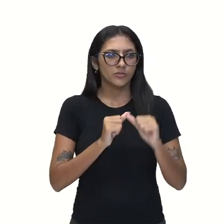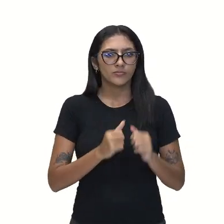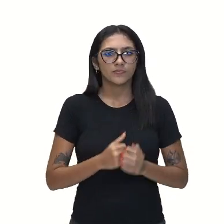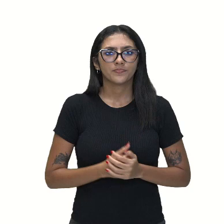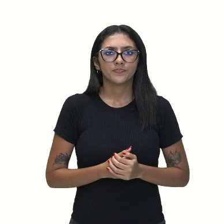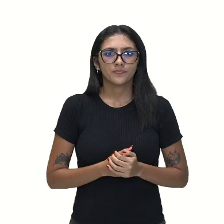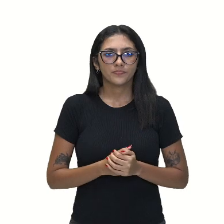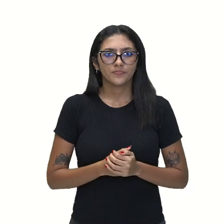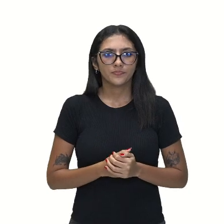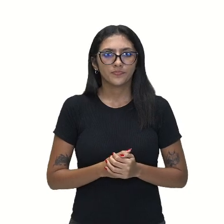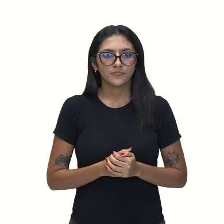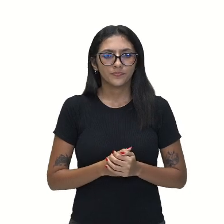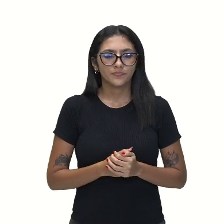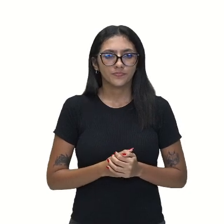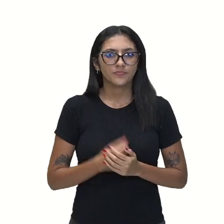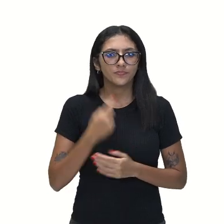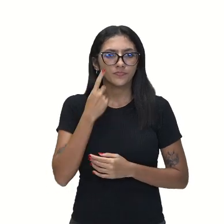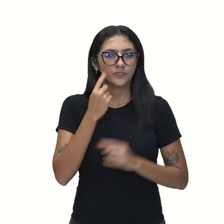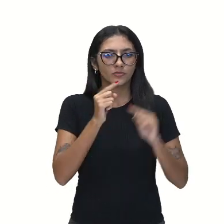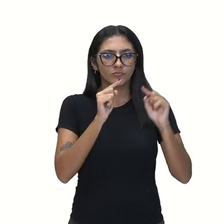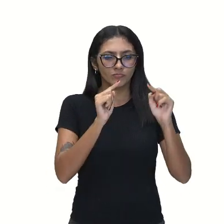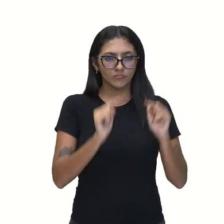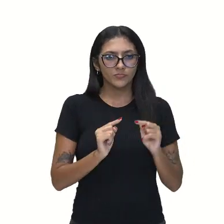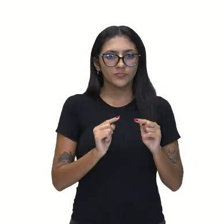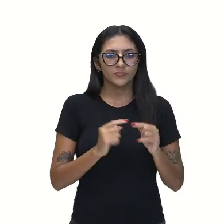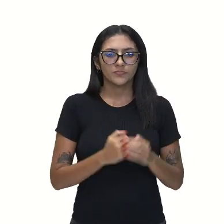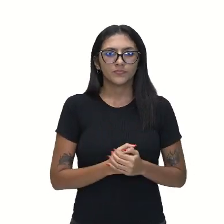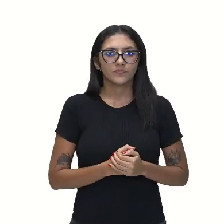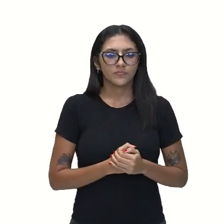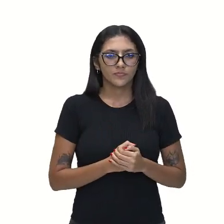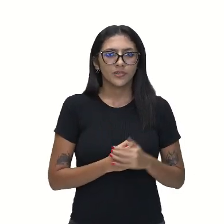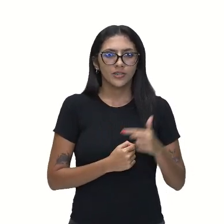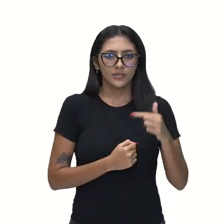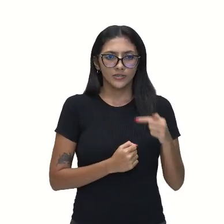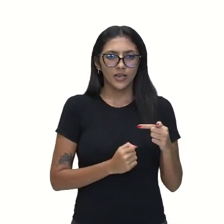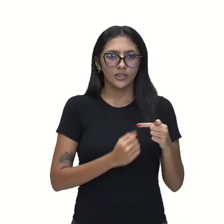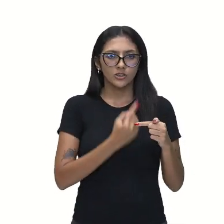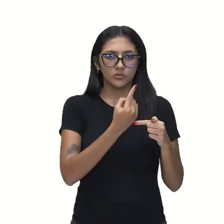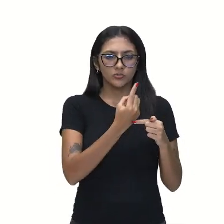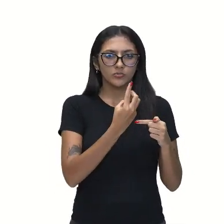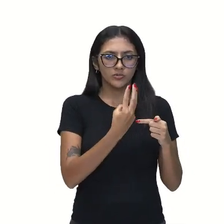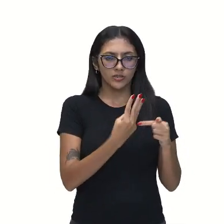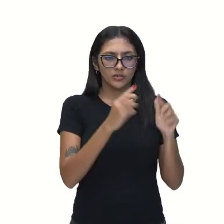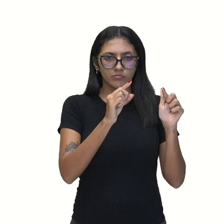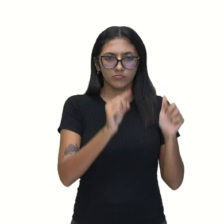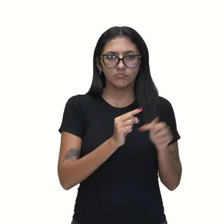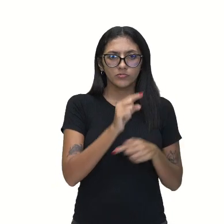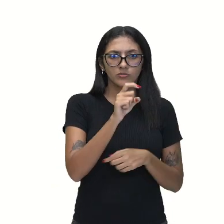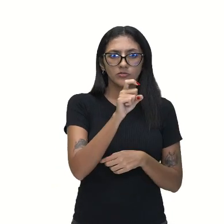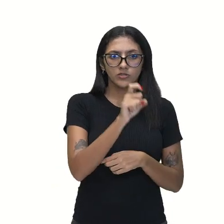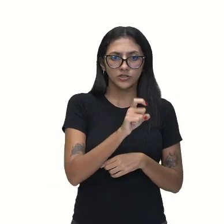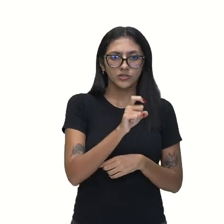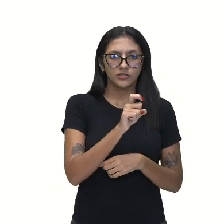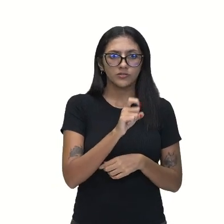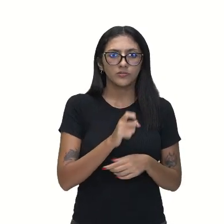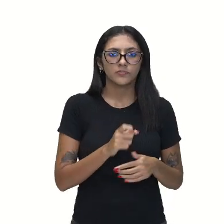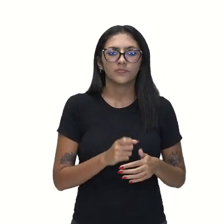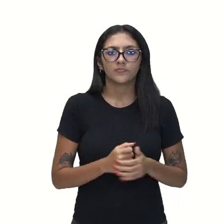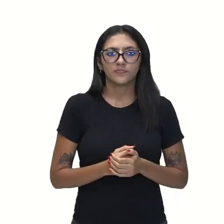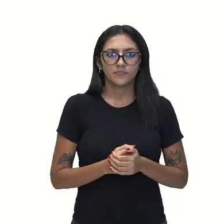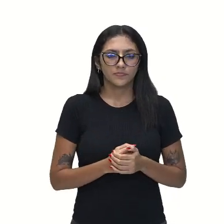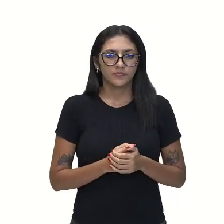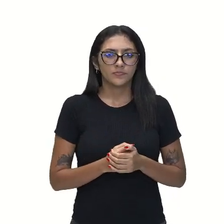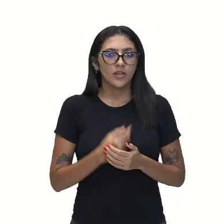7 elevado a 1 sobre 3, né? Elevado a x. Eu tenho aqui uma potência de potência. Igual